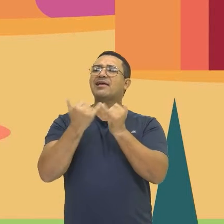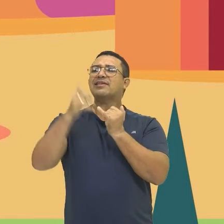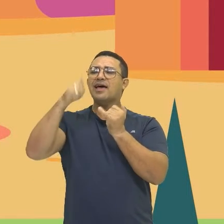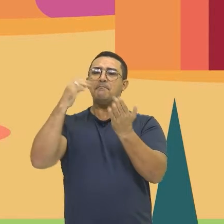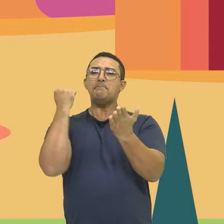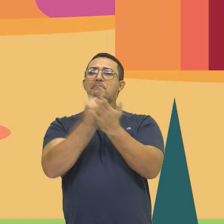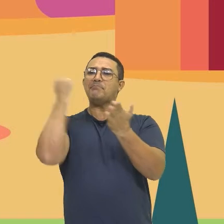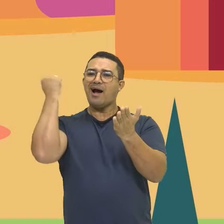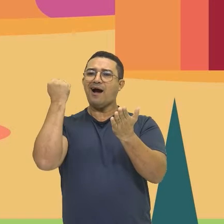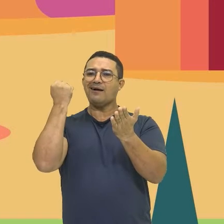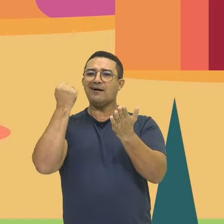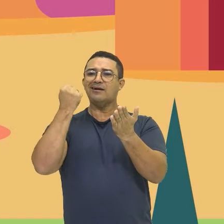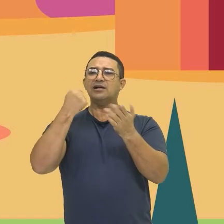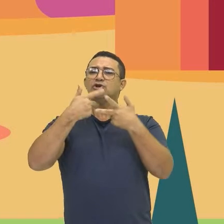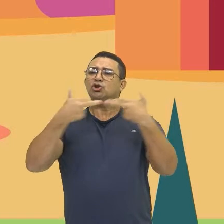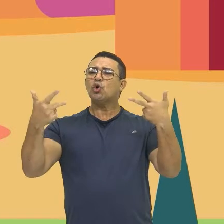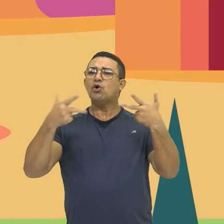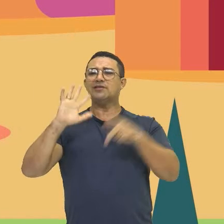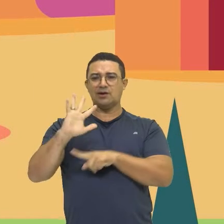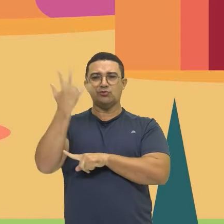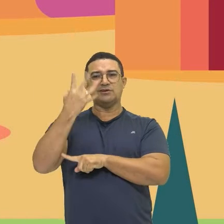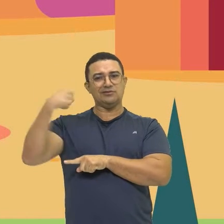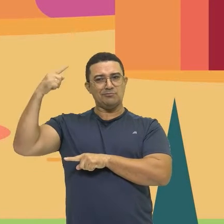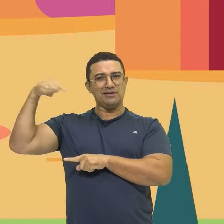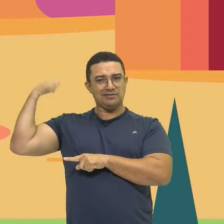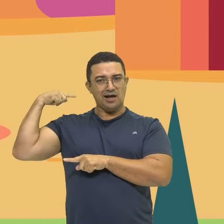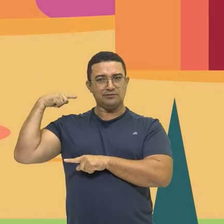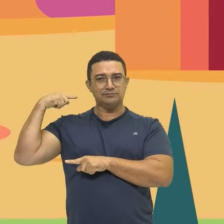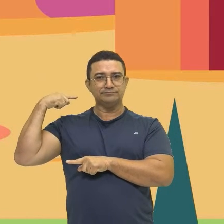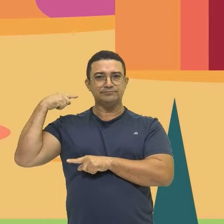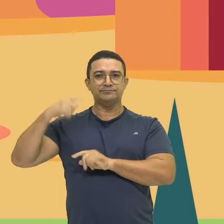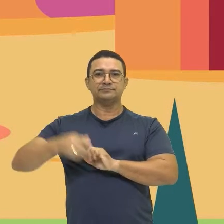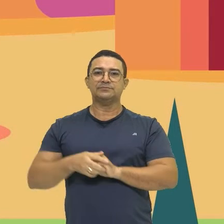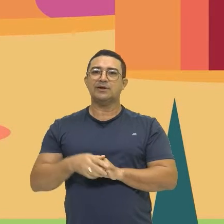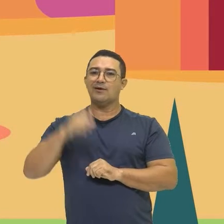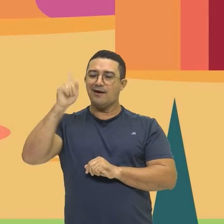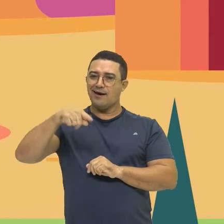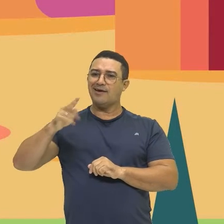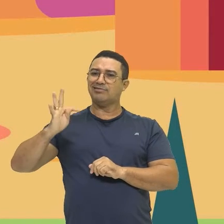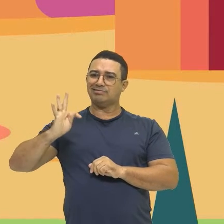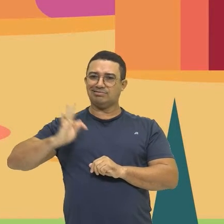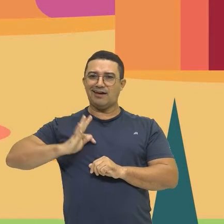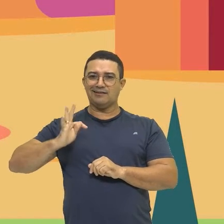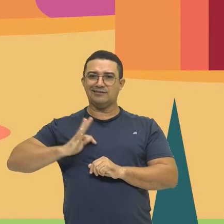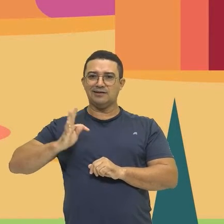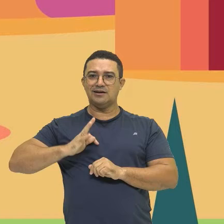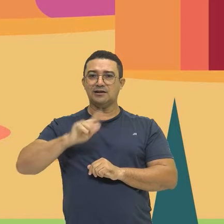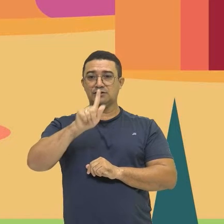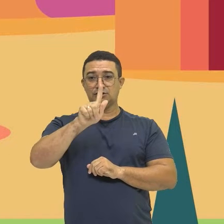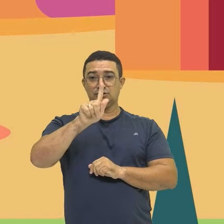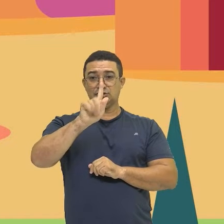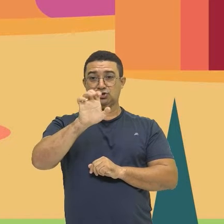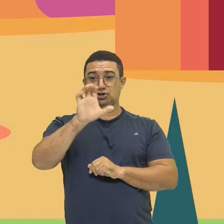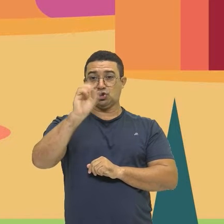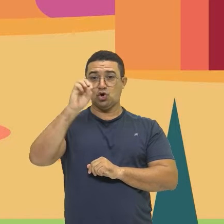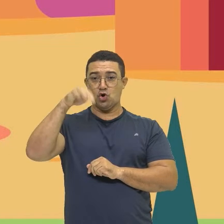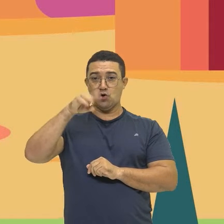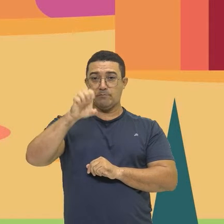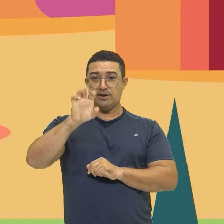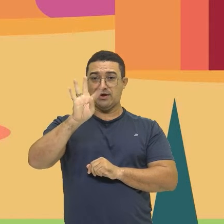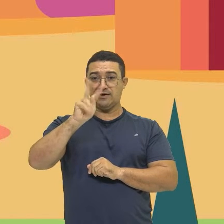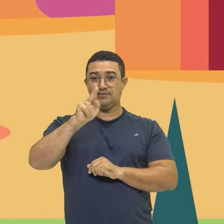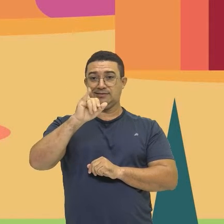para registrar o que ele estava fazendo, que era denominado de técnica geometrizante. Ele deixa